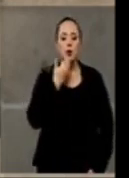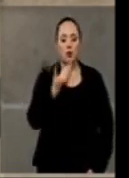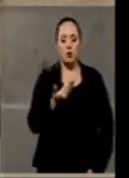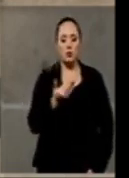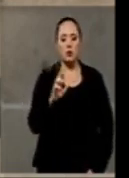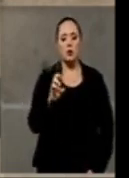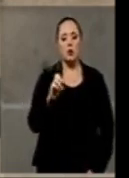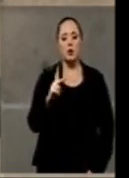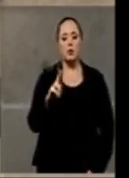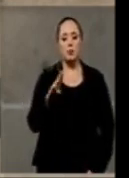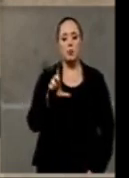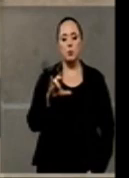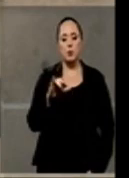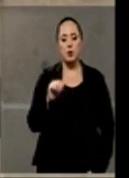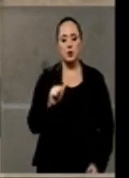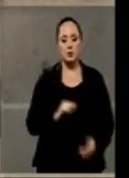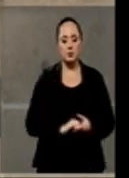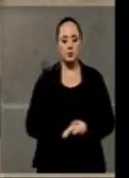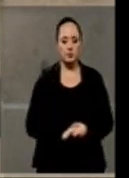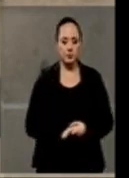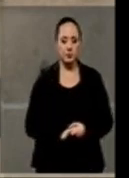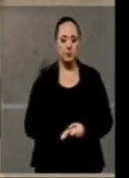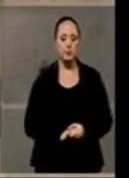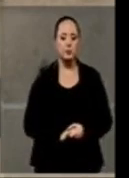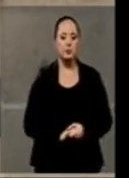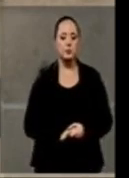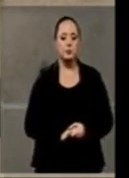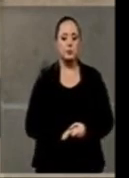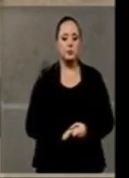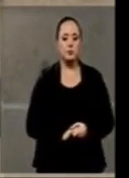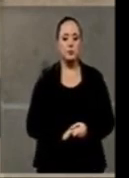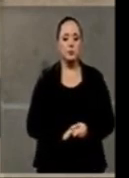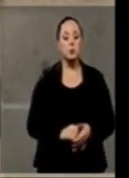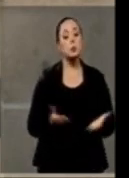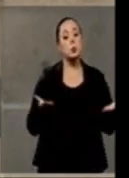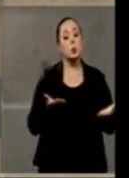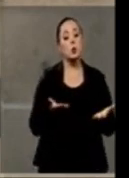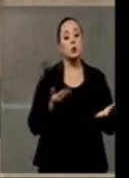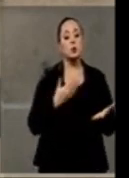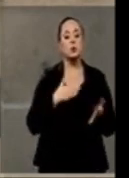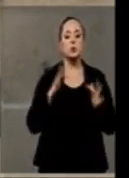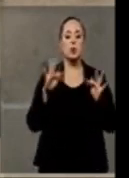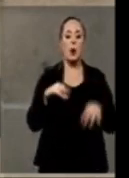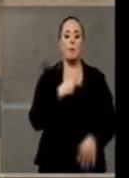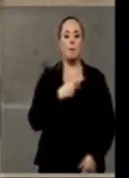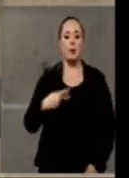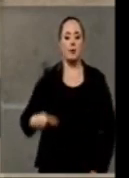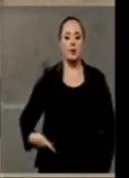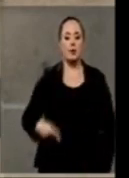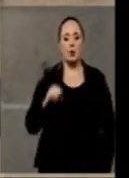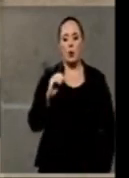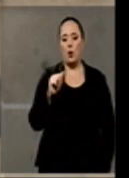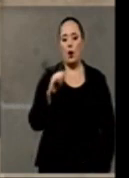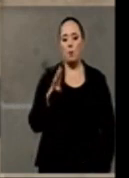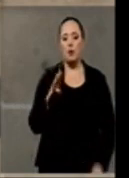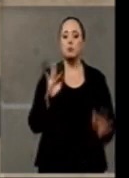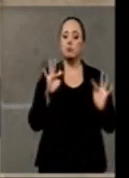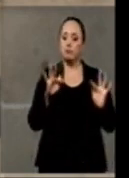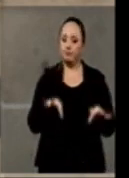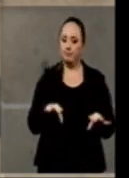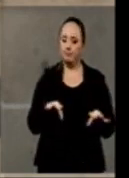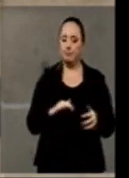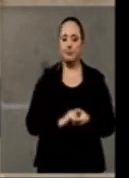república despeço-me hoje da presidência nacional da ordem dos advogados do brasil